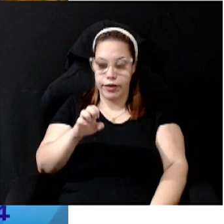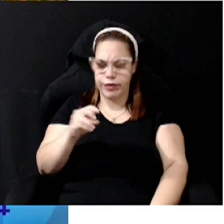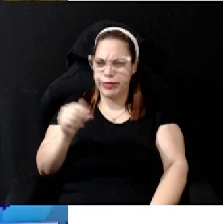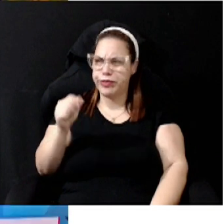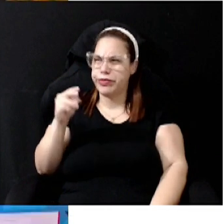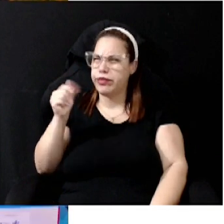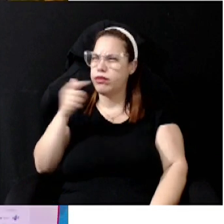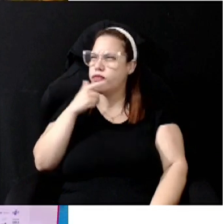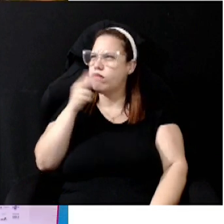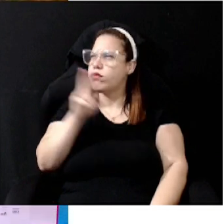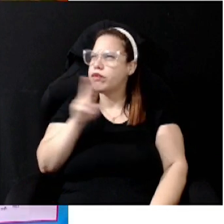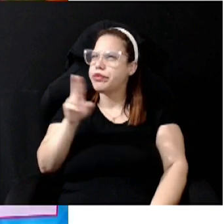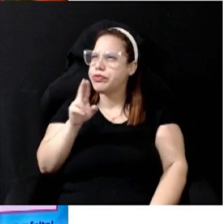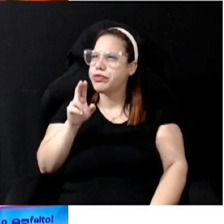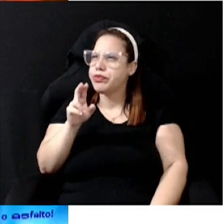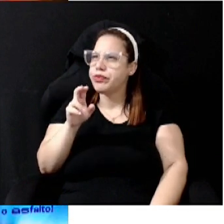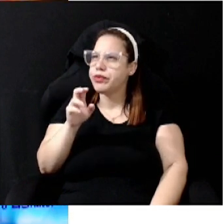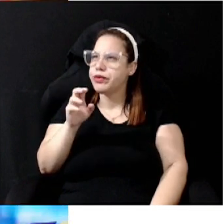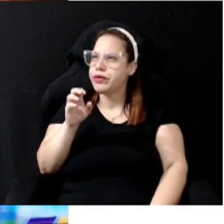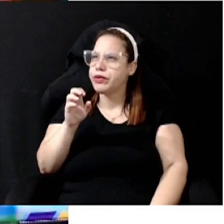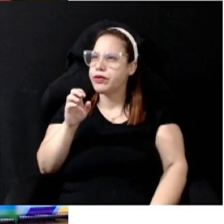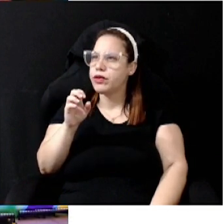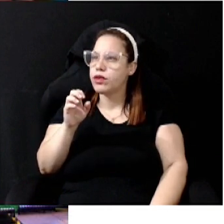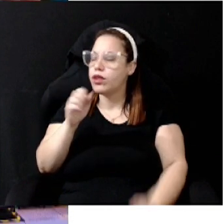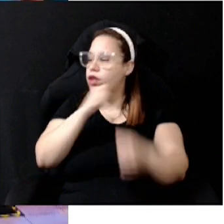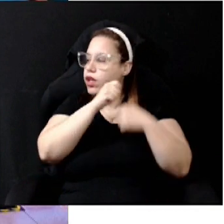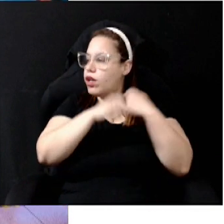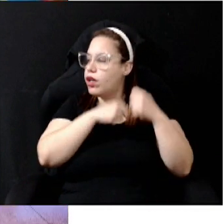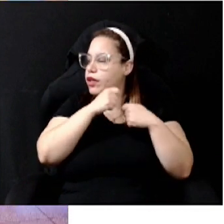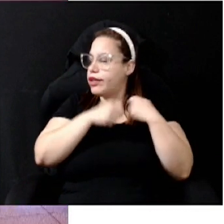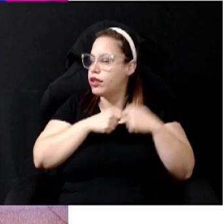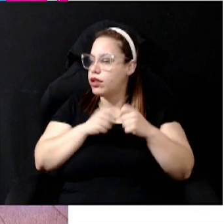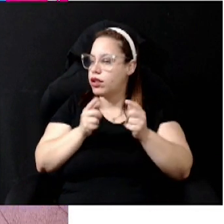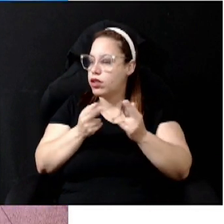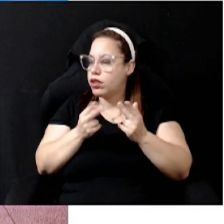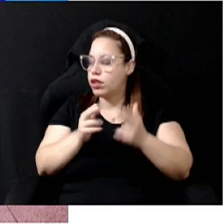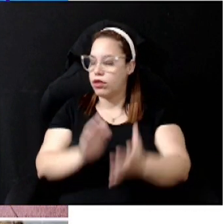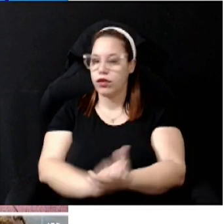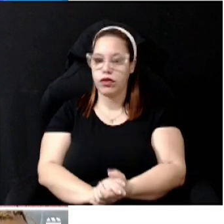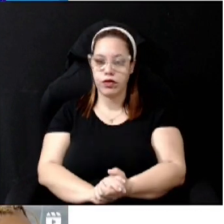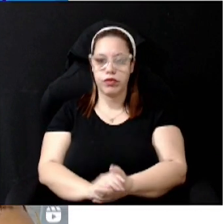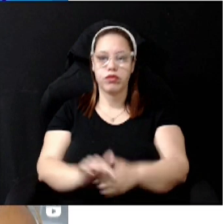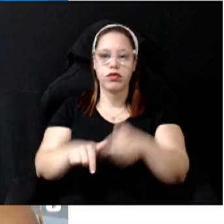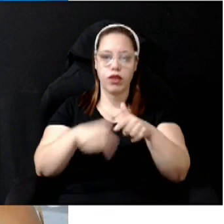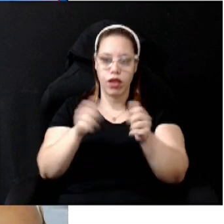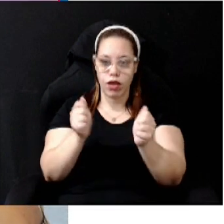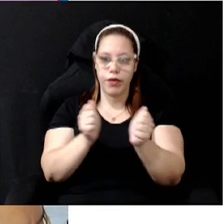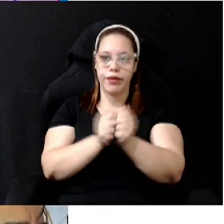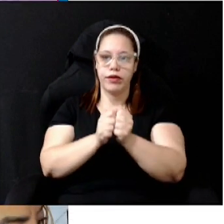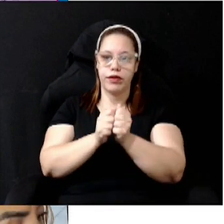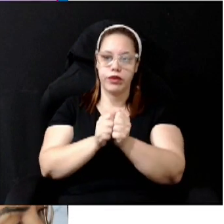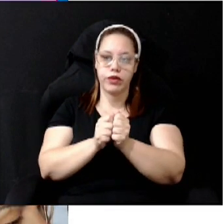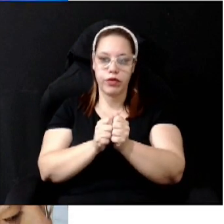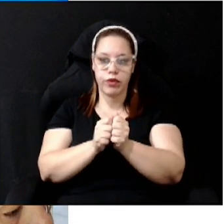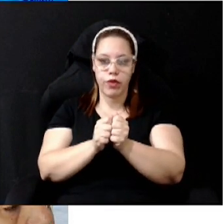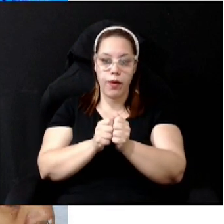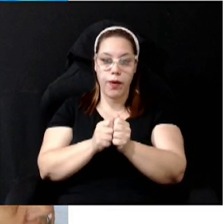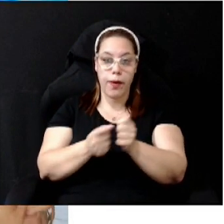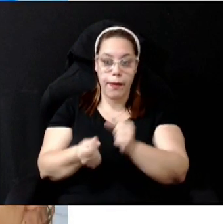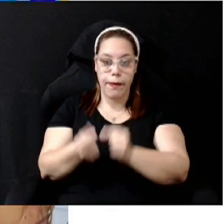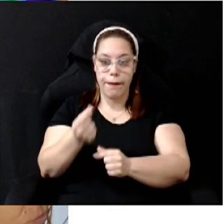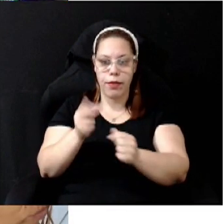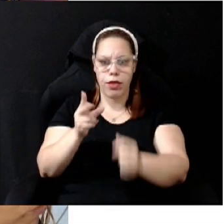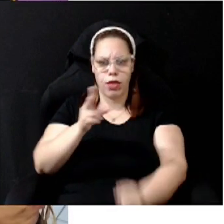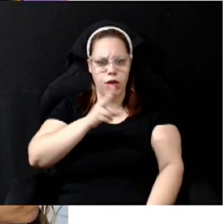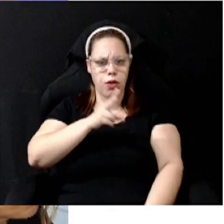chamava só Odara, Tranças e Afins. E a gente começou a trabalhar junto, começou a render. Eu falei, nossa, não é que esse